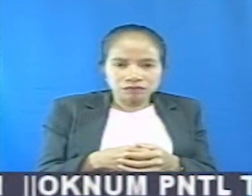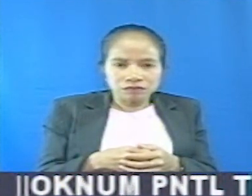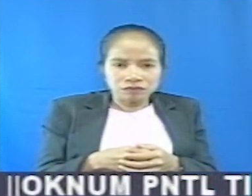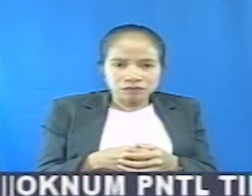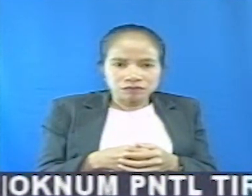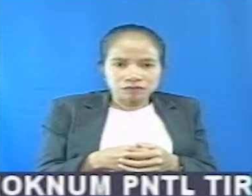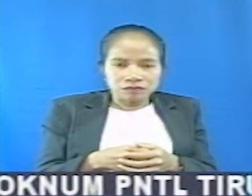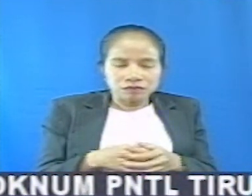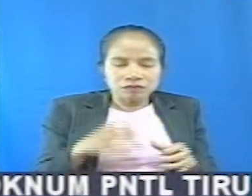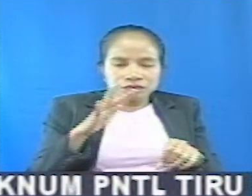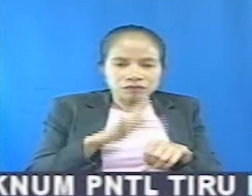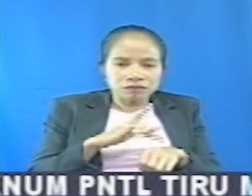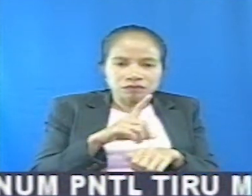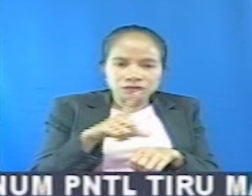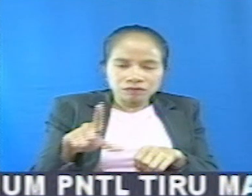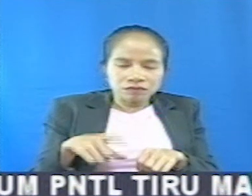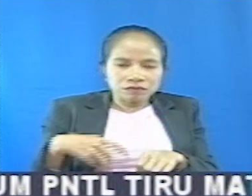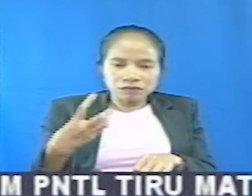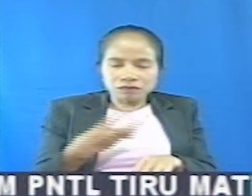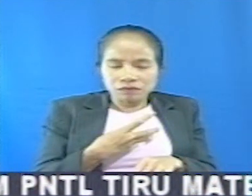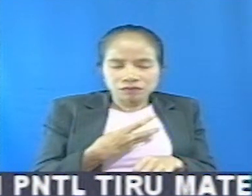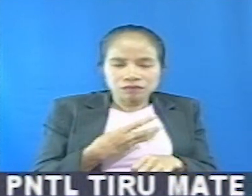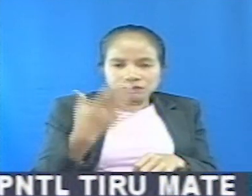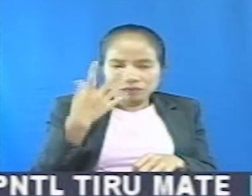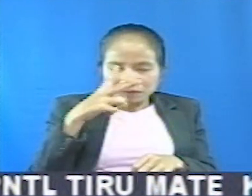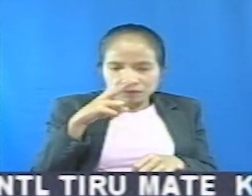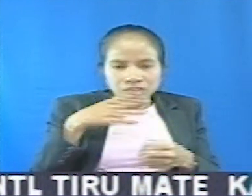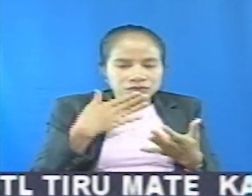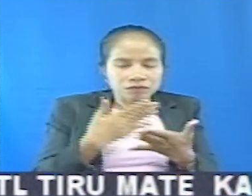para transmissão local, né, que se dá o consumo de dia. No,